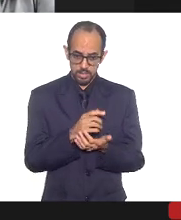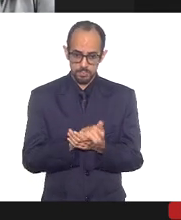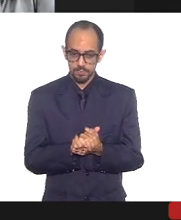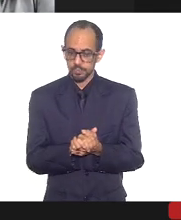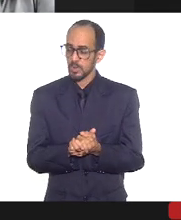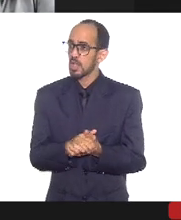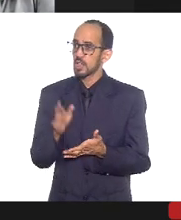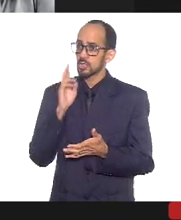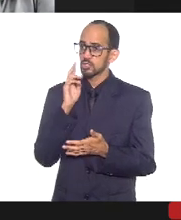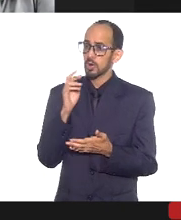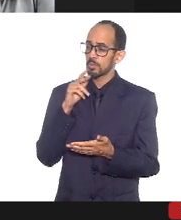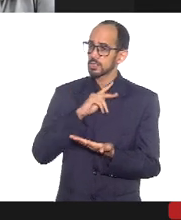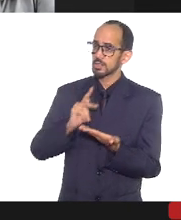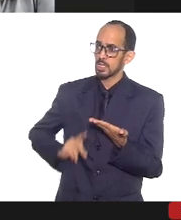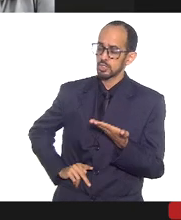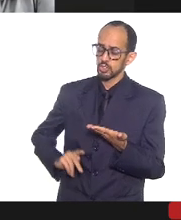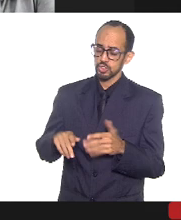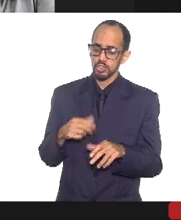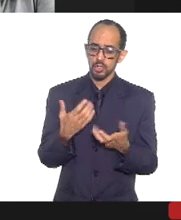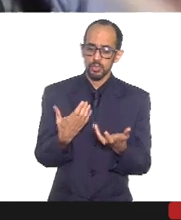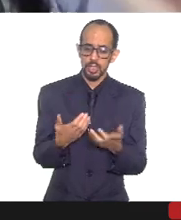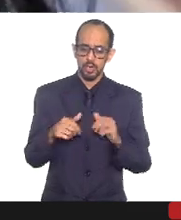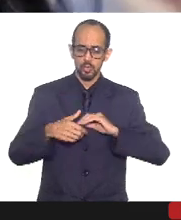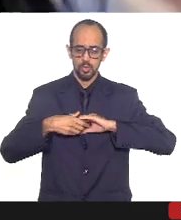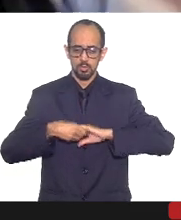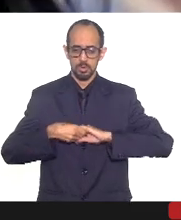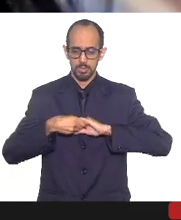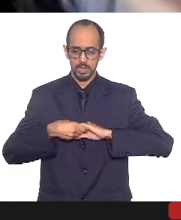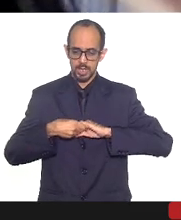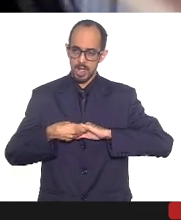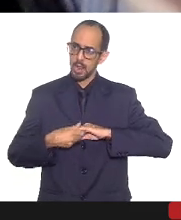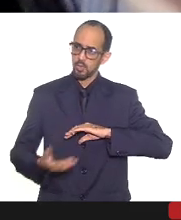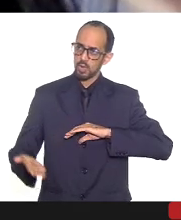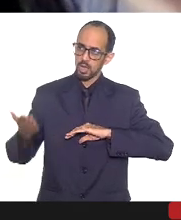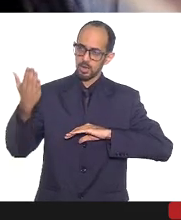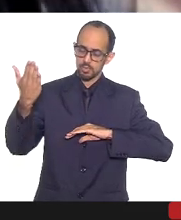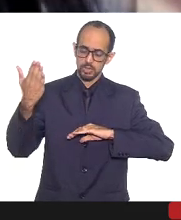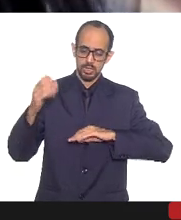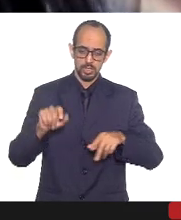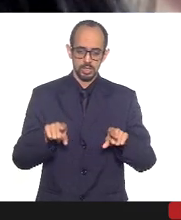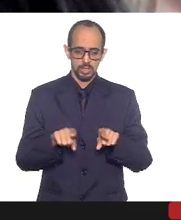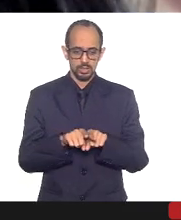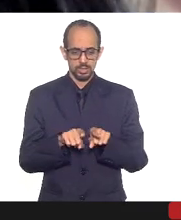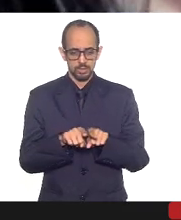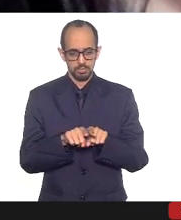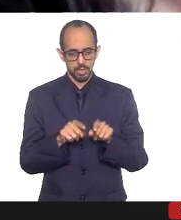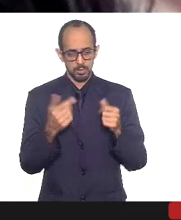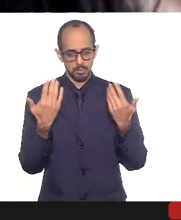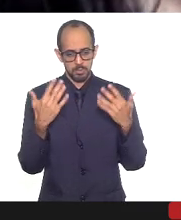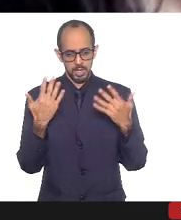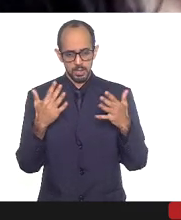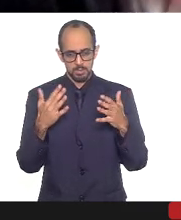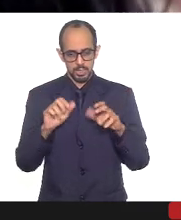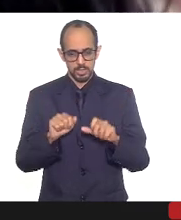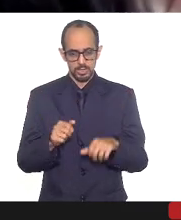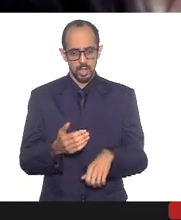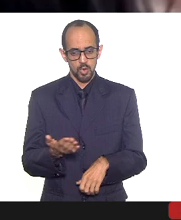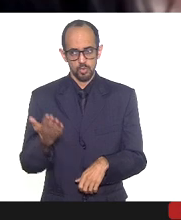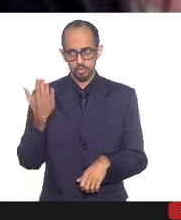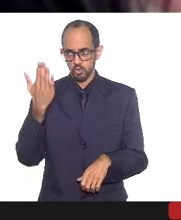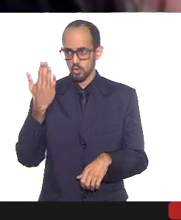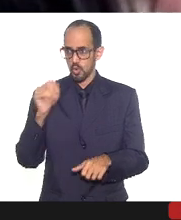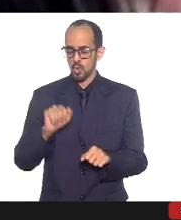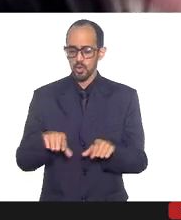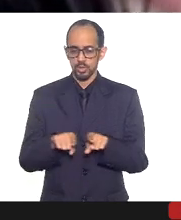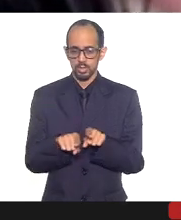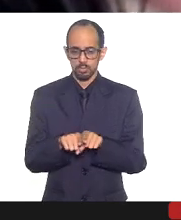Senhor presidente, gostaria de cumprimentá-lo. Mais uma vez, parabéns ao senhor e à Comissão